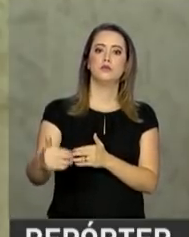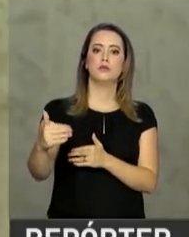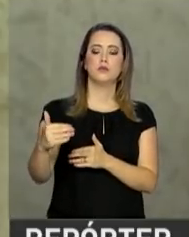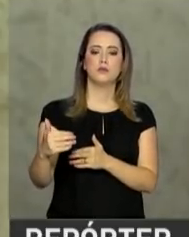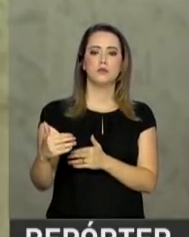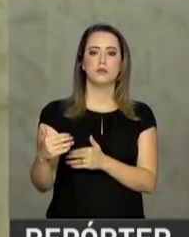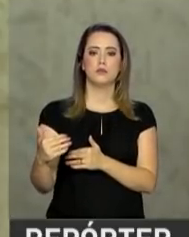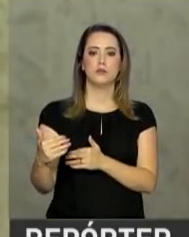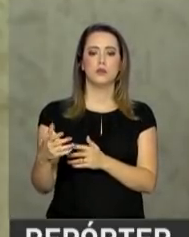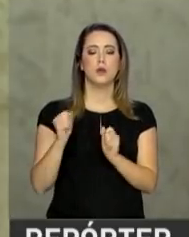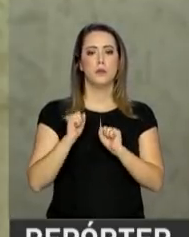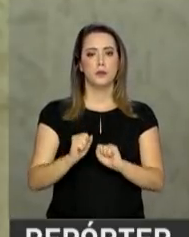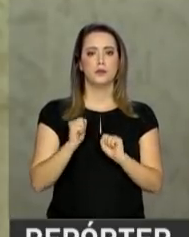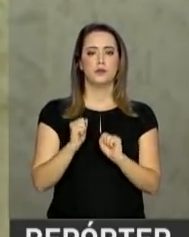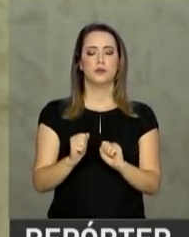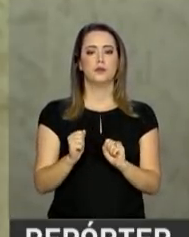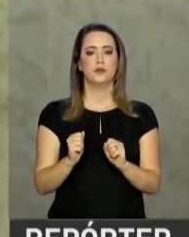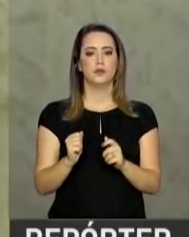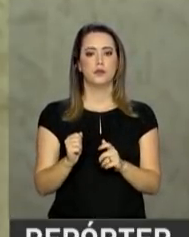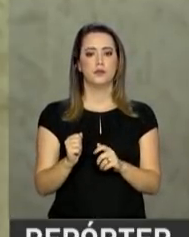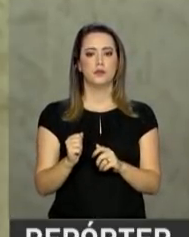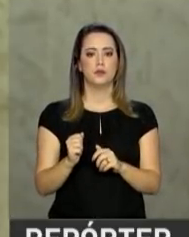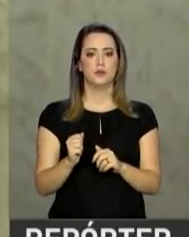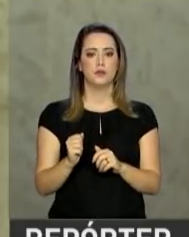água usando da